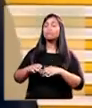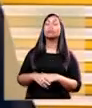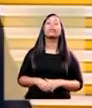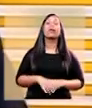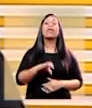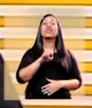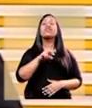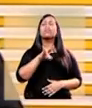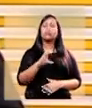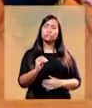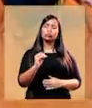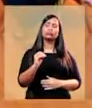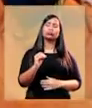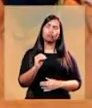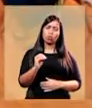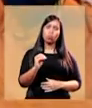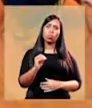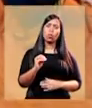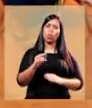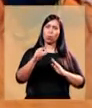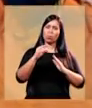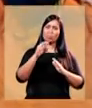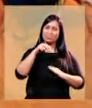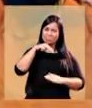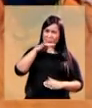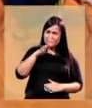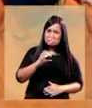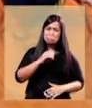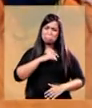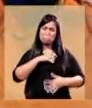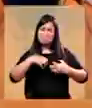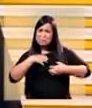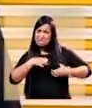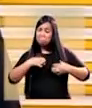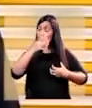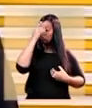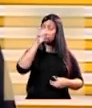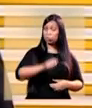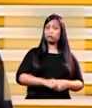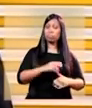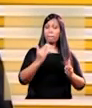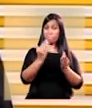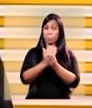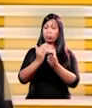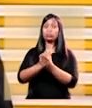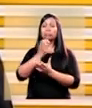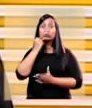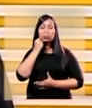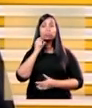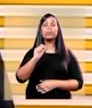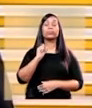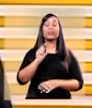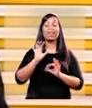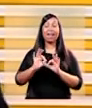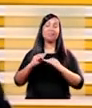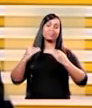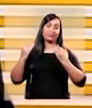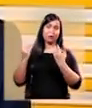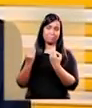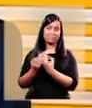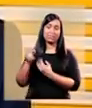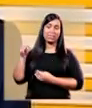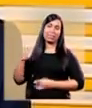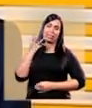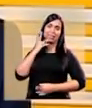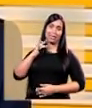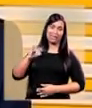assunto. Doutor Evandro, um dos grandes mitos, talvez um dos medos dos casais que estão em processo de adoção é a família